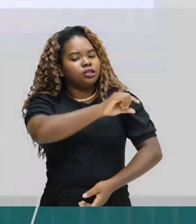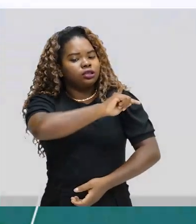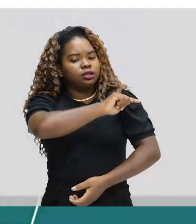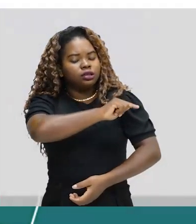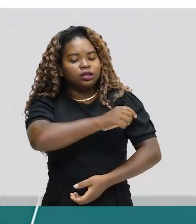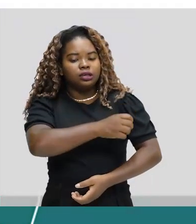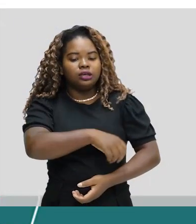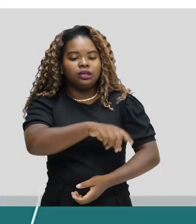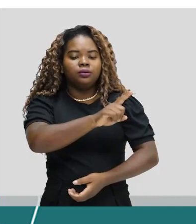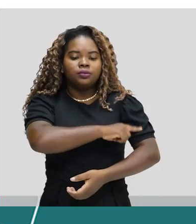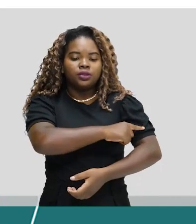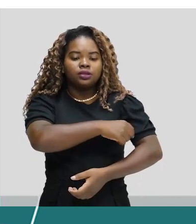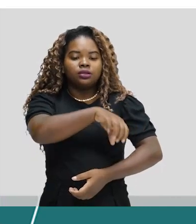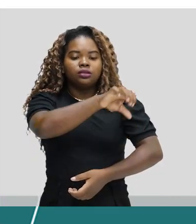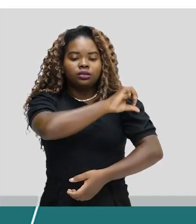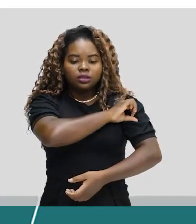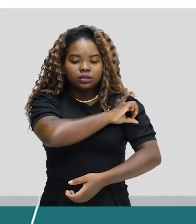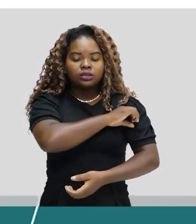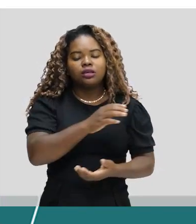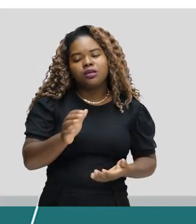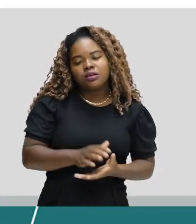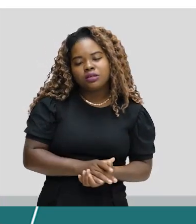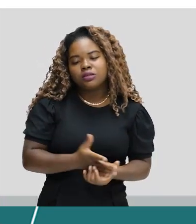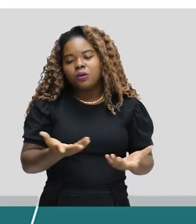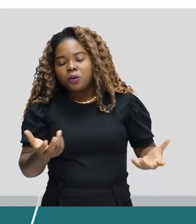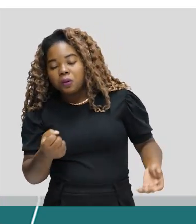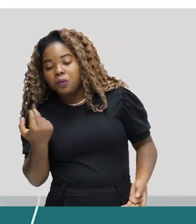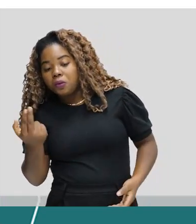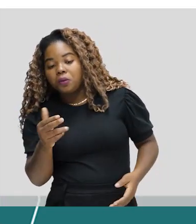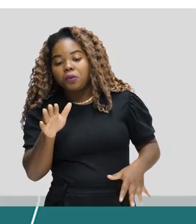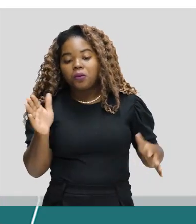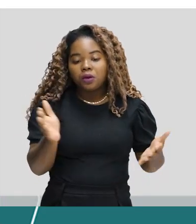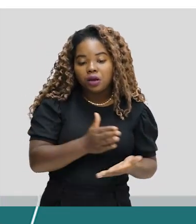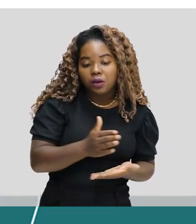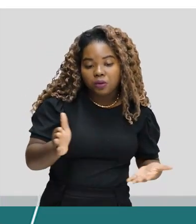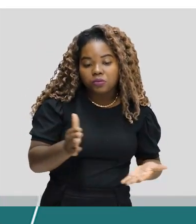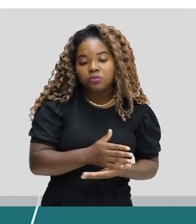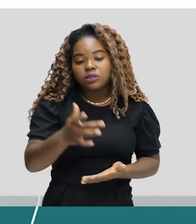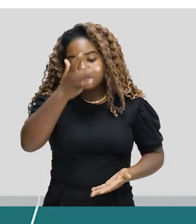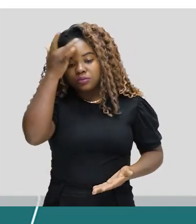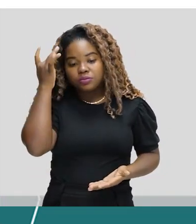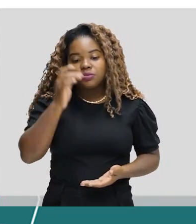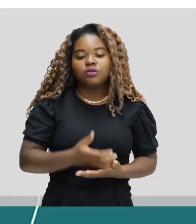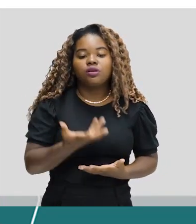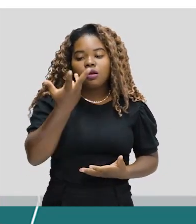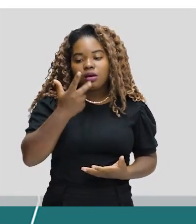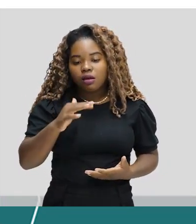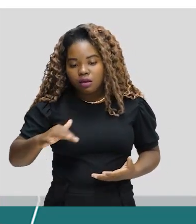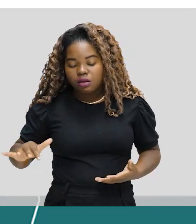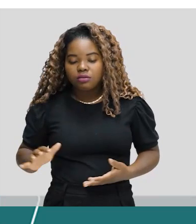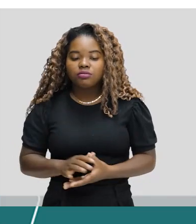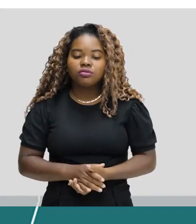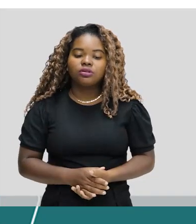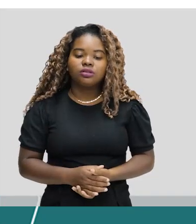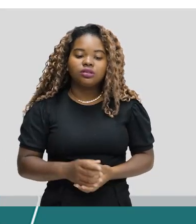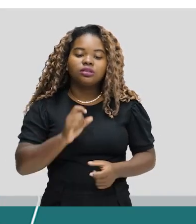algumas pessoas na educação infantil, que são os numerais utilizados para contar. A função deles